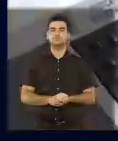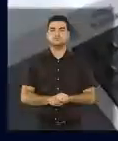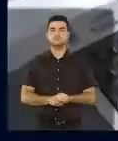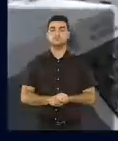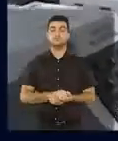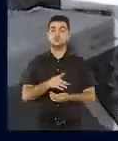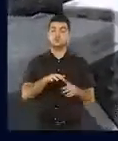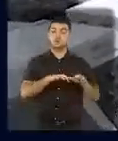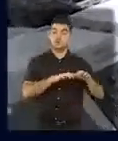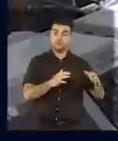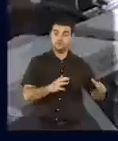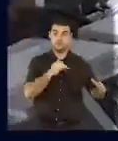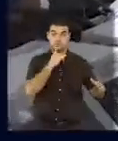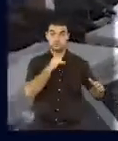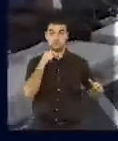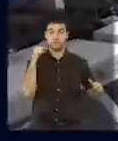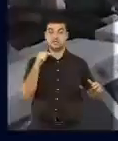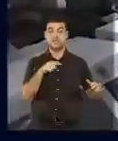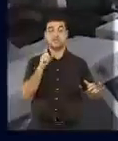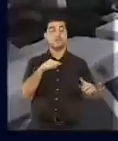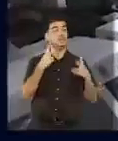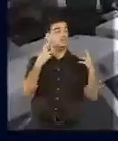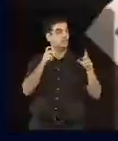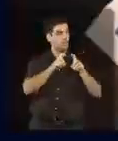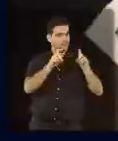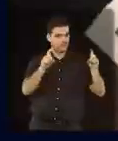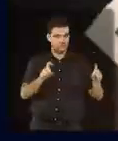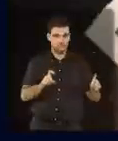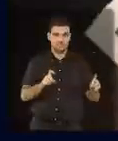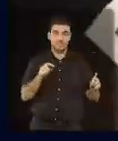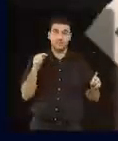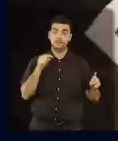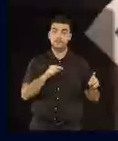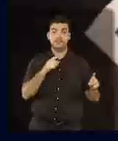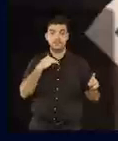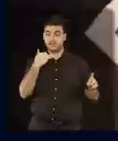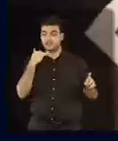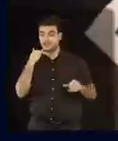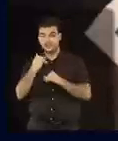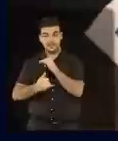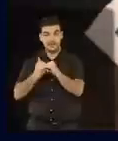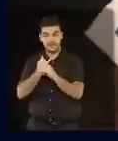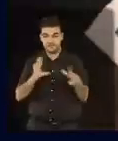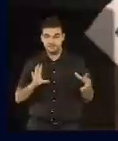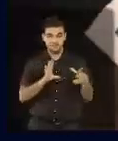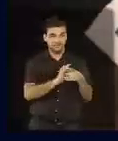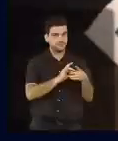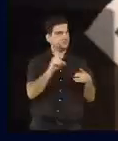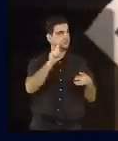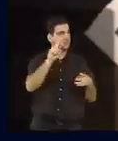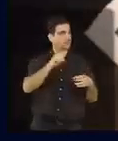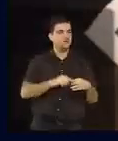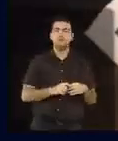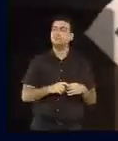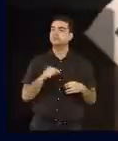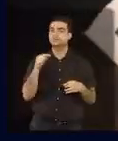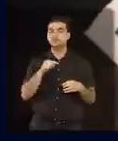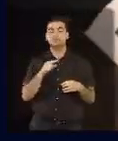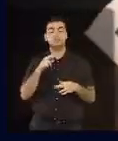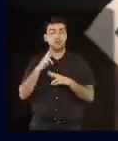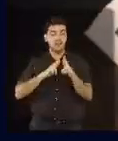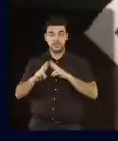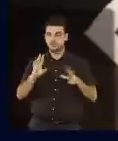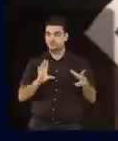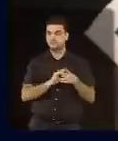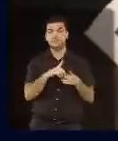urna eletrônica é na verdade o computador e não é conectado à internet ou a qualquer outro tipo de